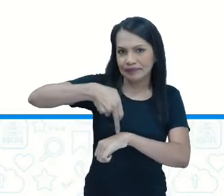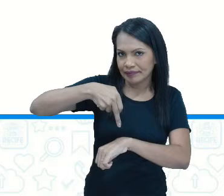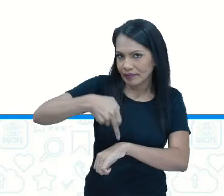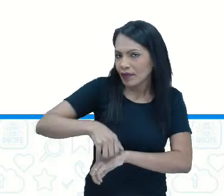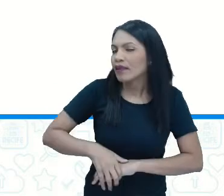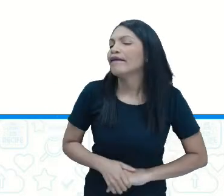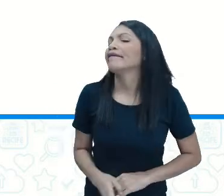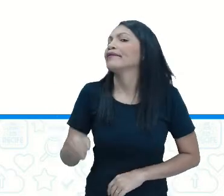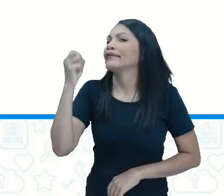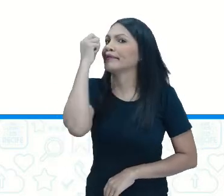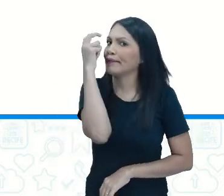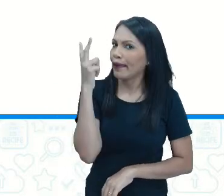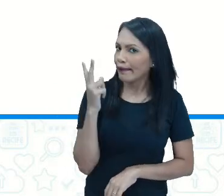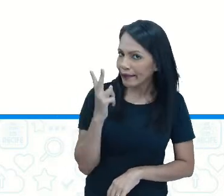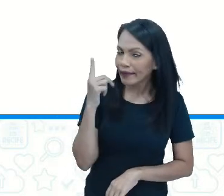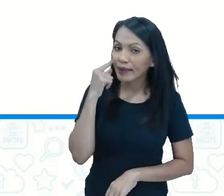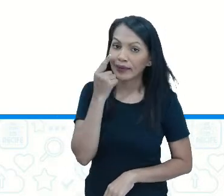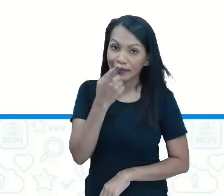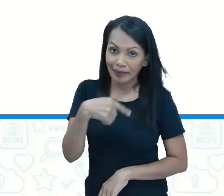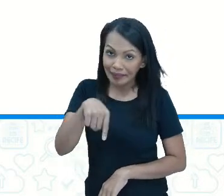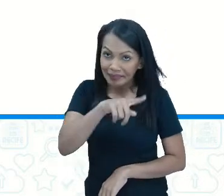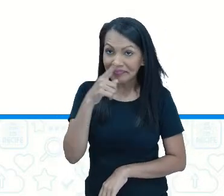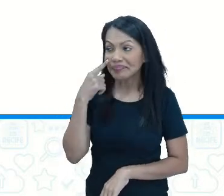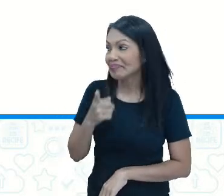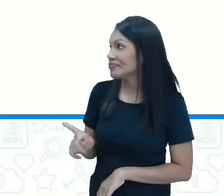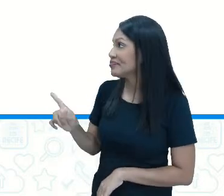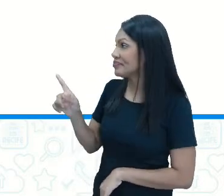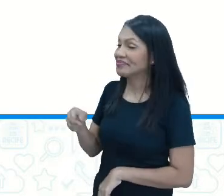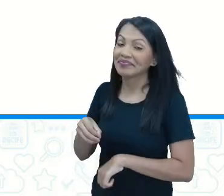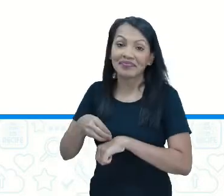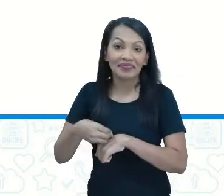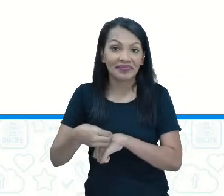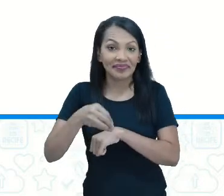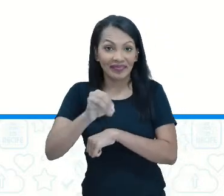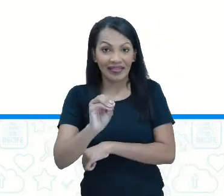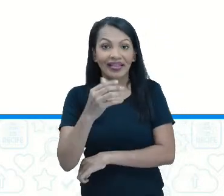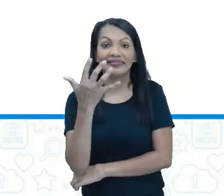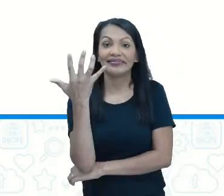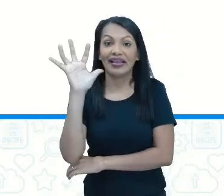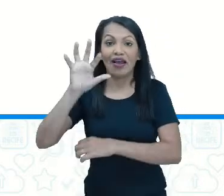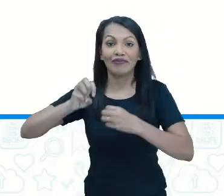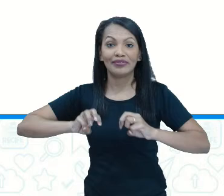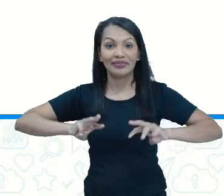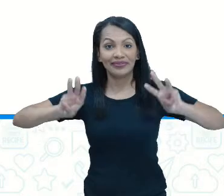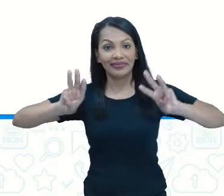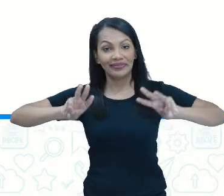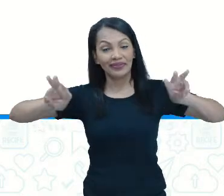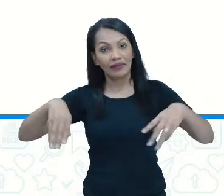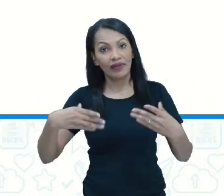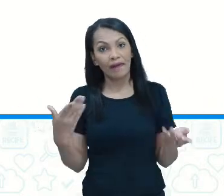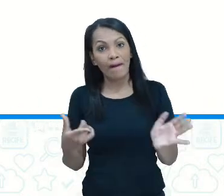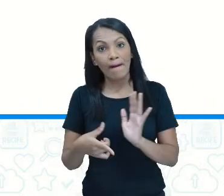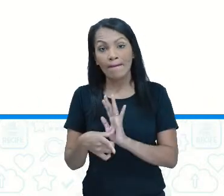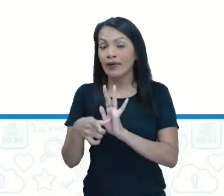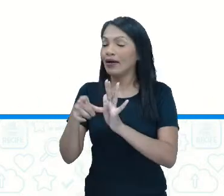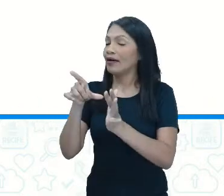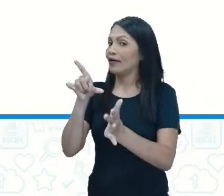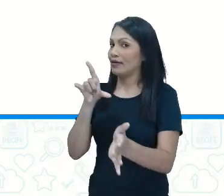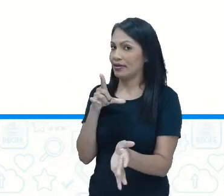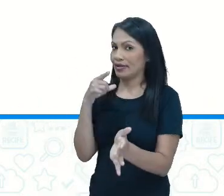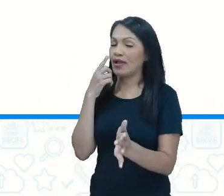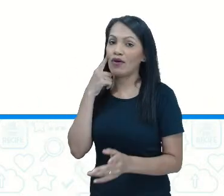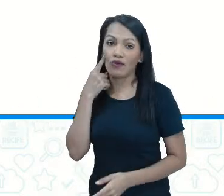do Saci, eu trouxe essa indicação de leitura na árvore de livros. Mas antes, não é? Eu